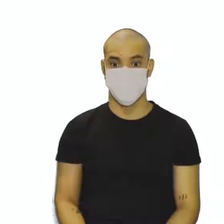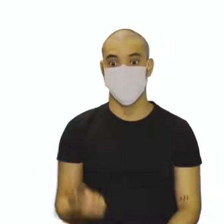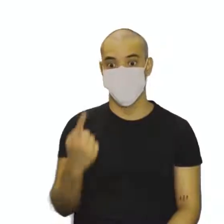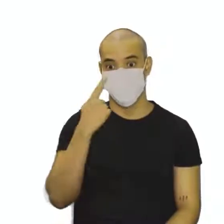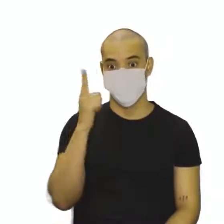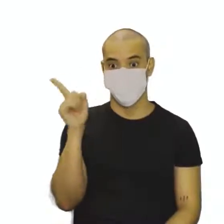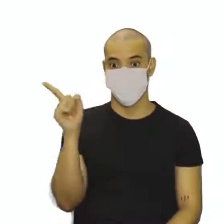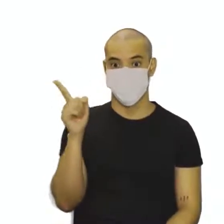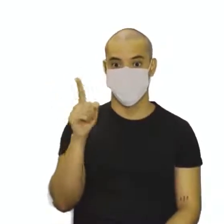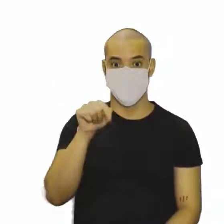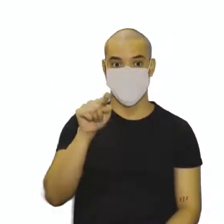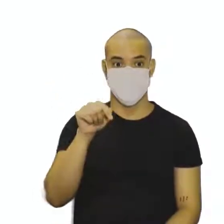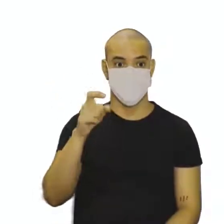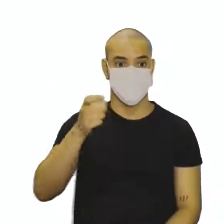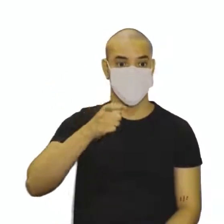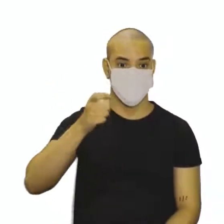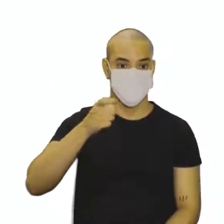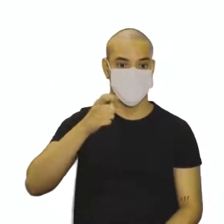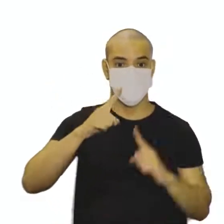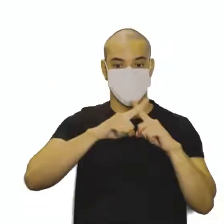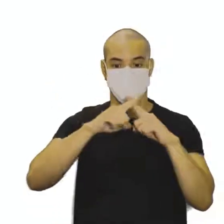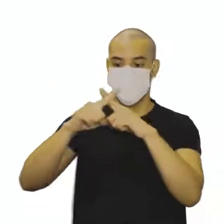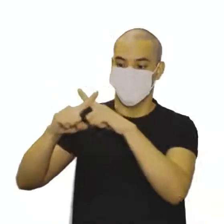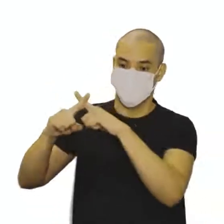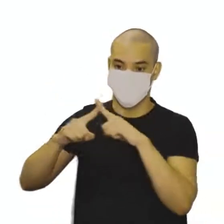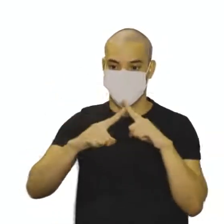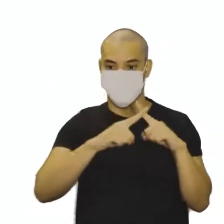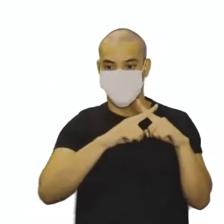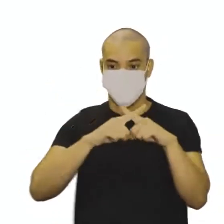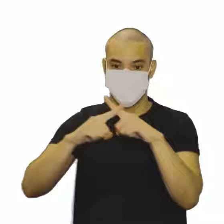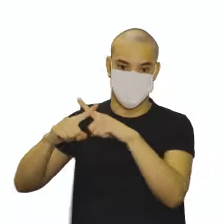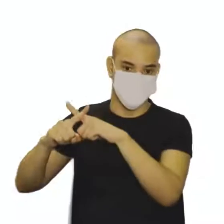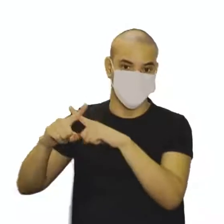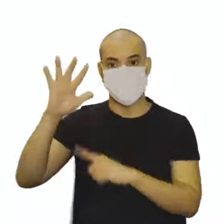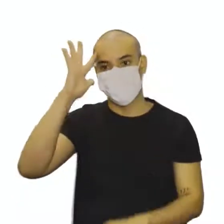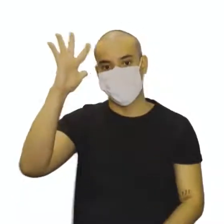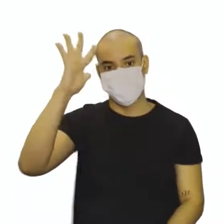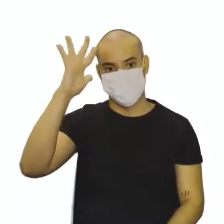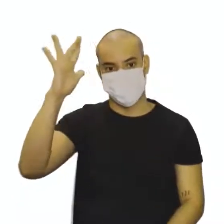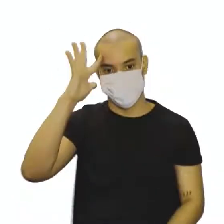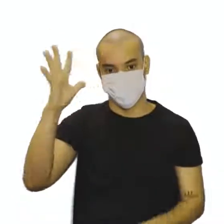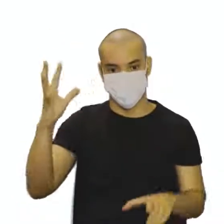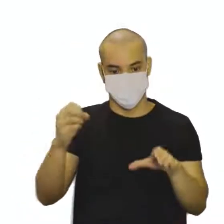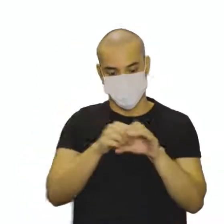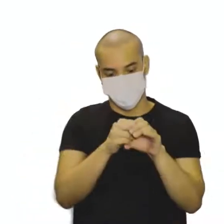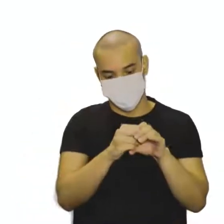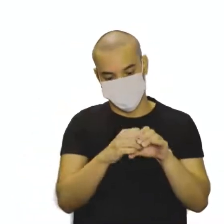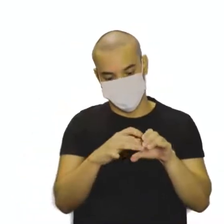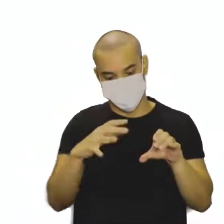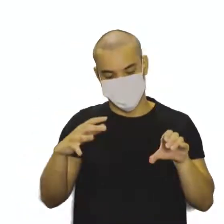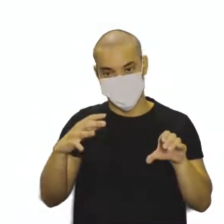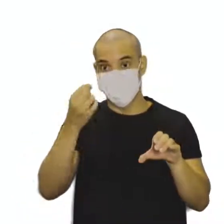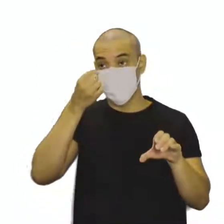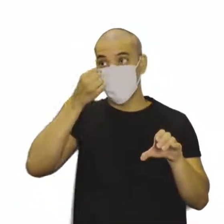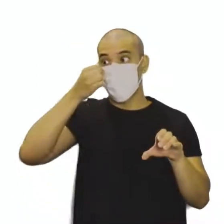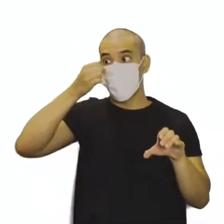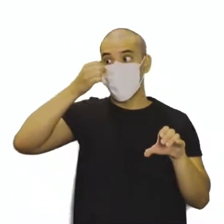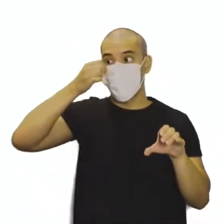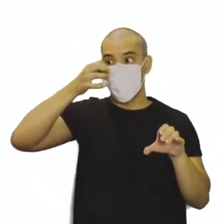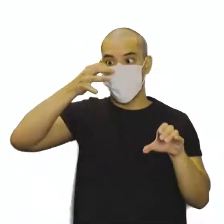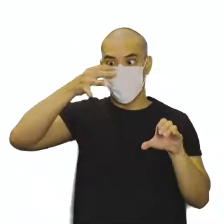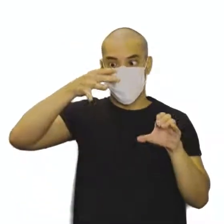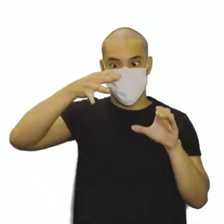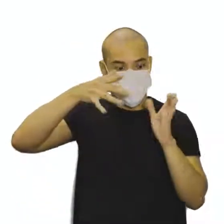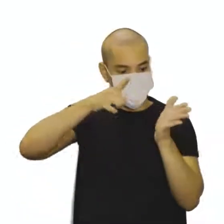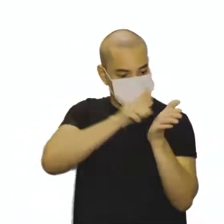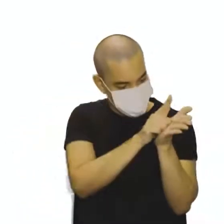Olha só, gente, xizinho para campo magnético entrando. Então, imagine que tem alguma coisa saindo, né, do seu olho para um